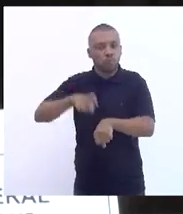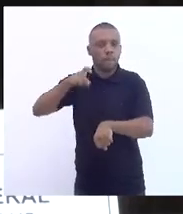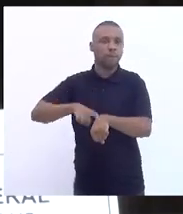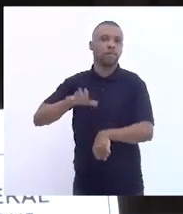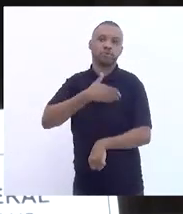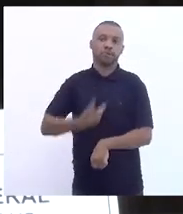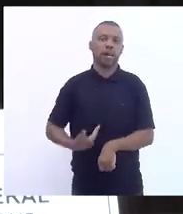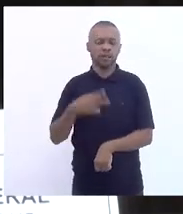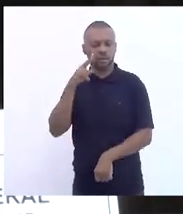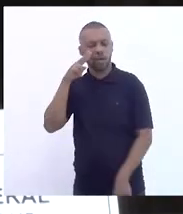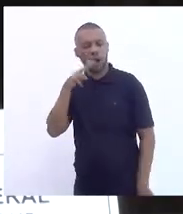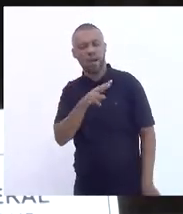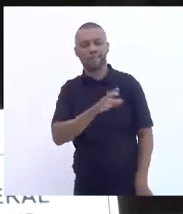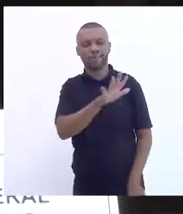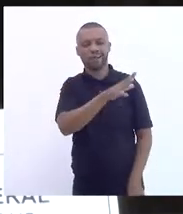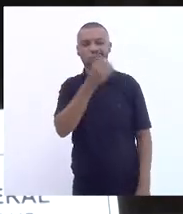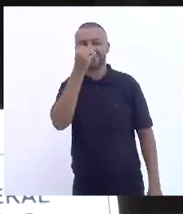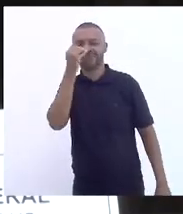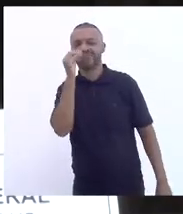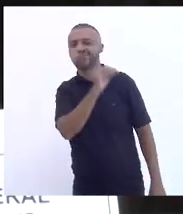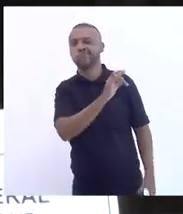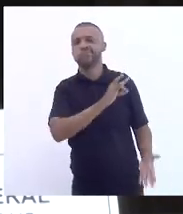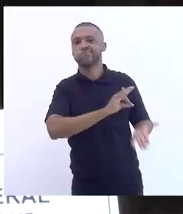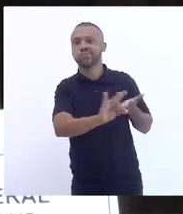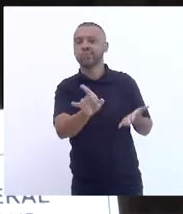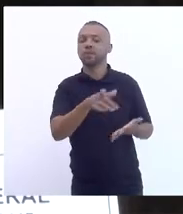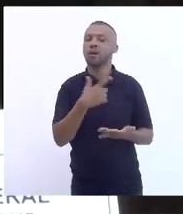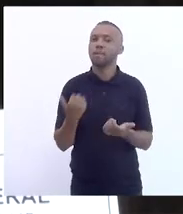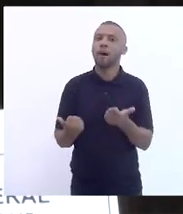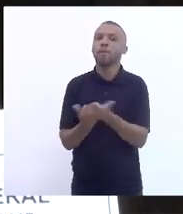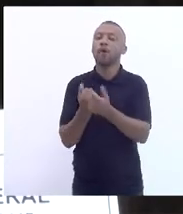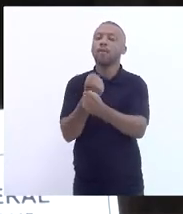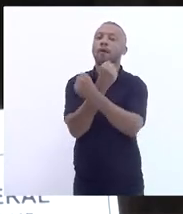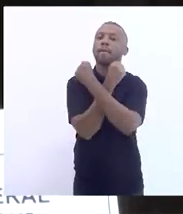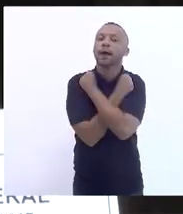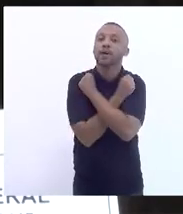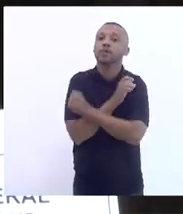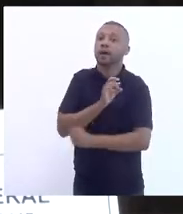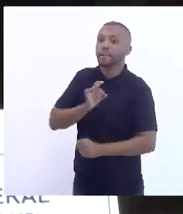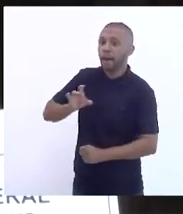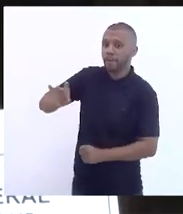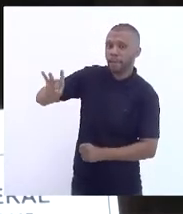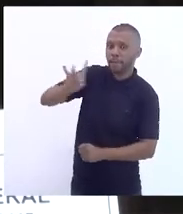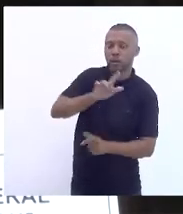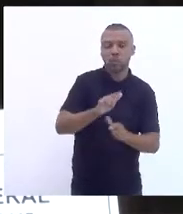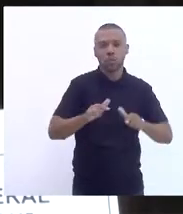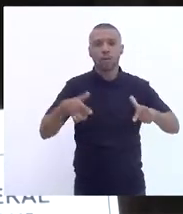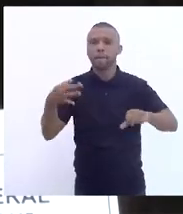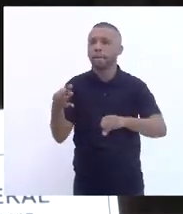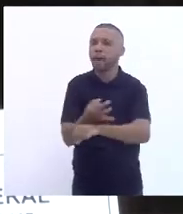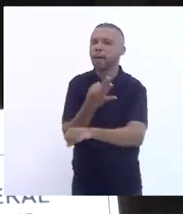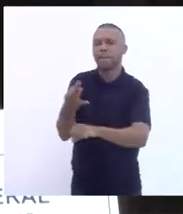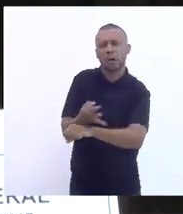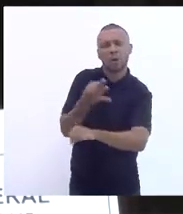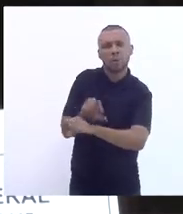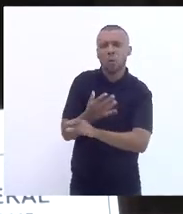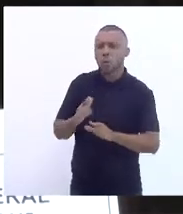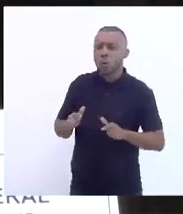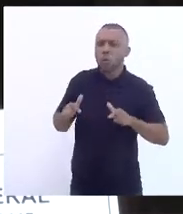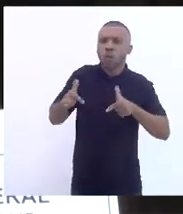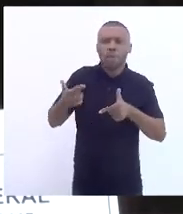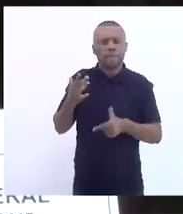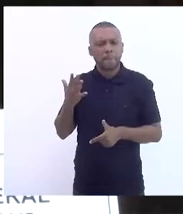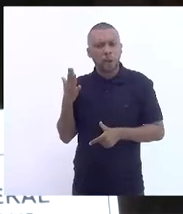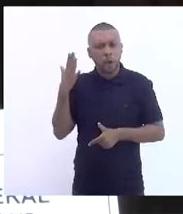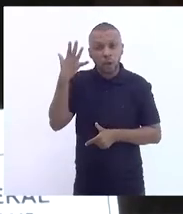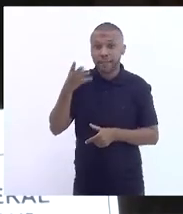estado que olha a favela como inimigo então meu abraço a cada um e cada uma que tá fazendo resistência das favelas e periferias contem